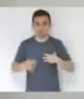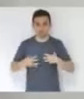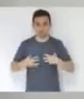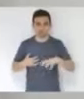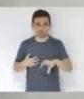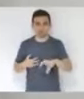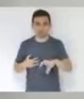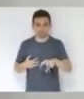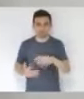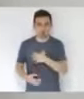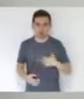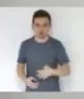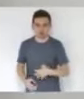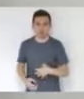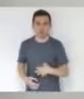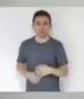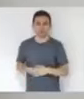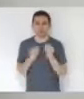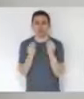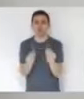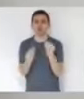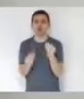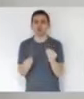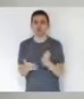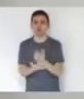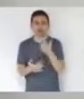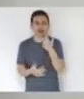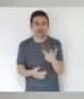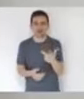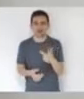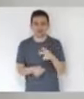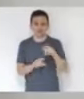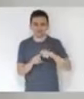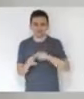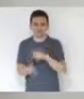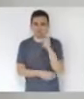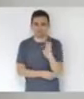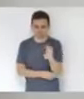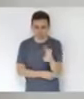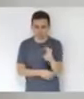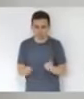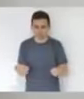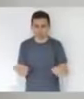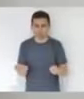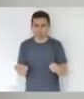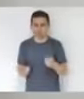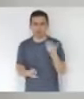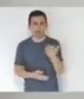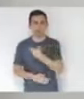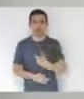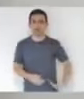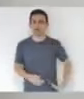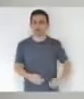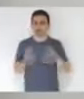Então, como dizer que em 5 meses de mandato o governador não olha por